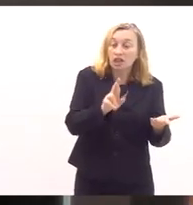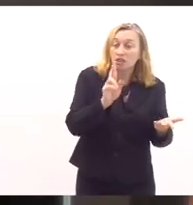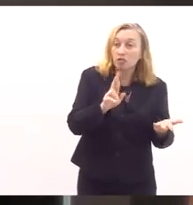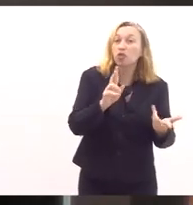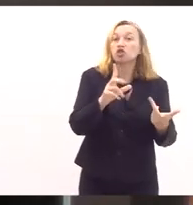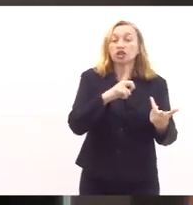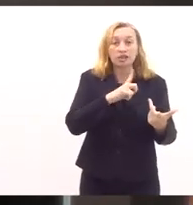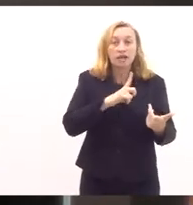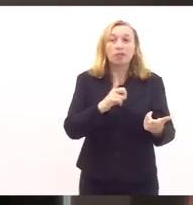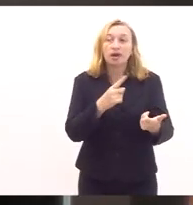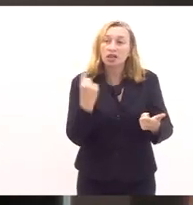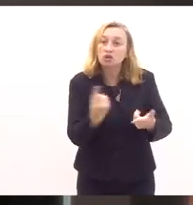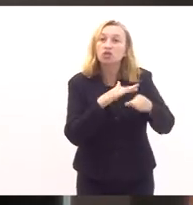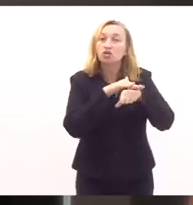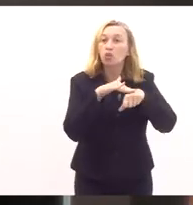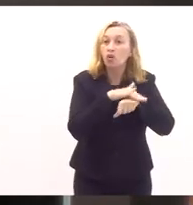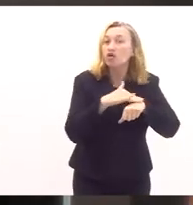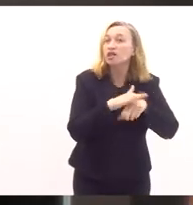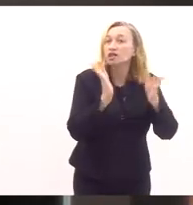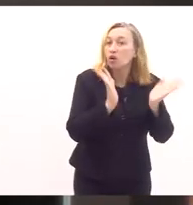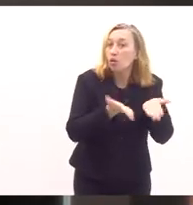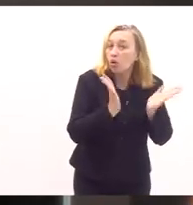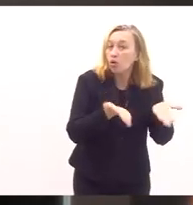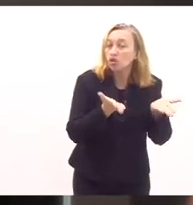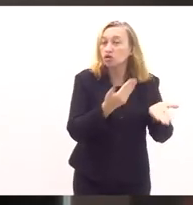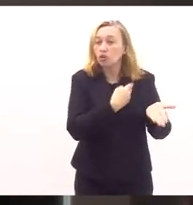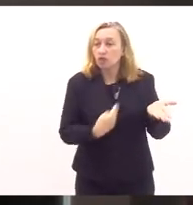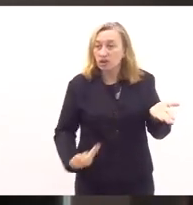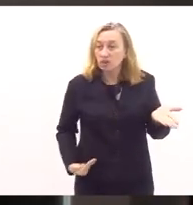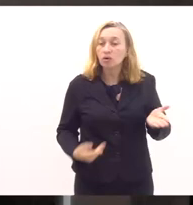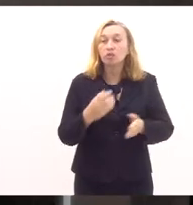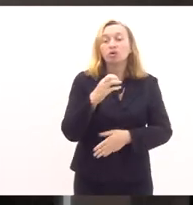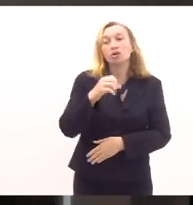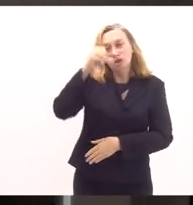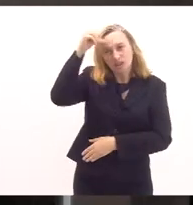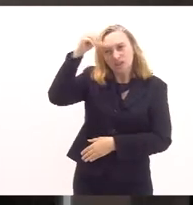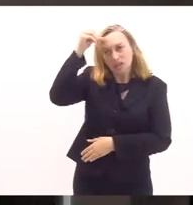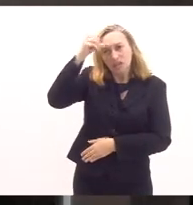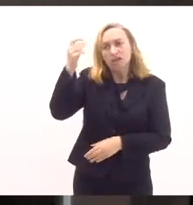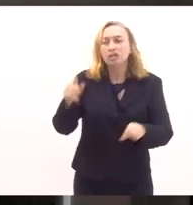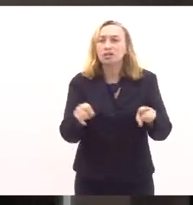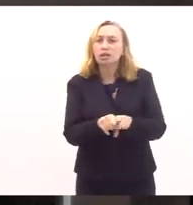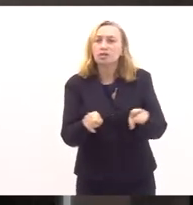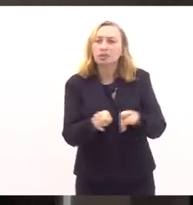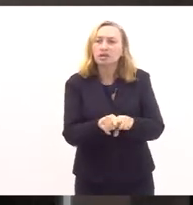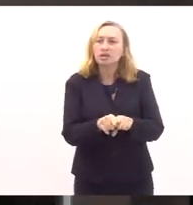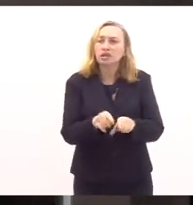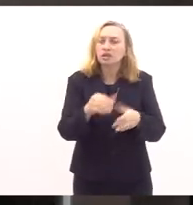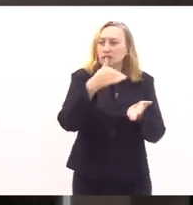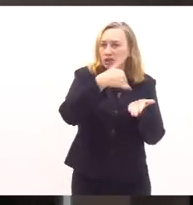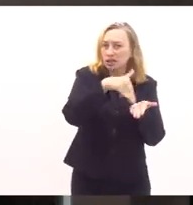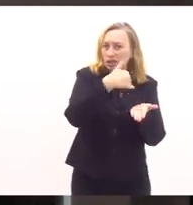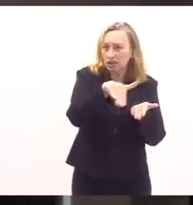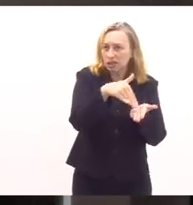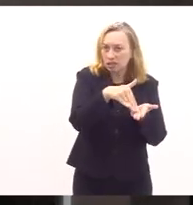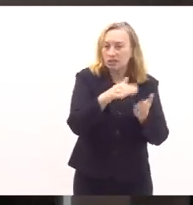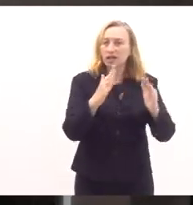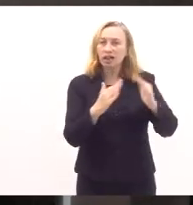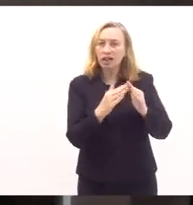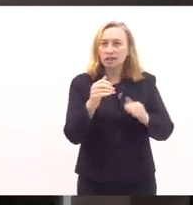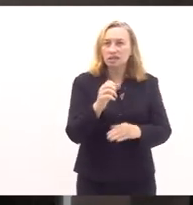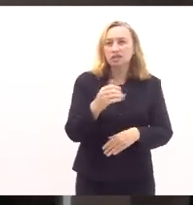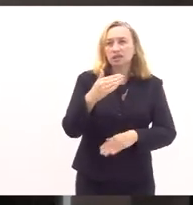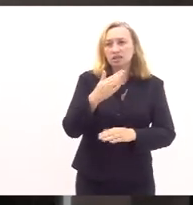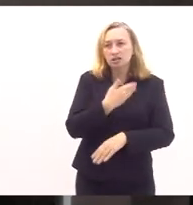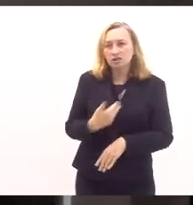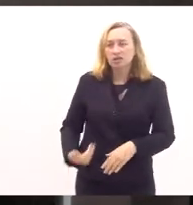para nós dessa conversa hoje com o governador Cláudio Castro e o secretário, né, da Casa Civil,